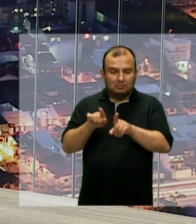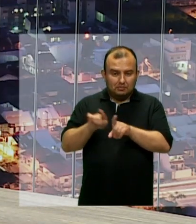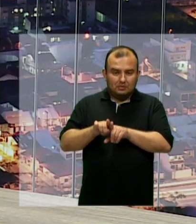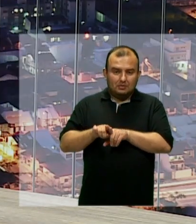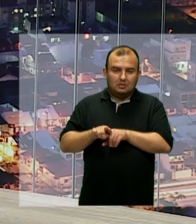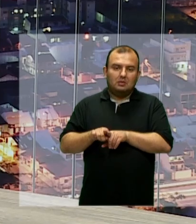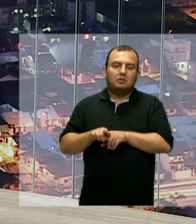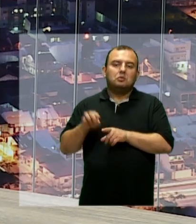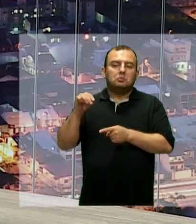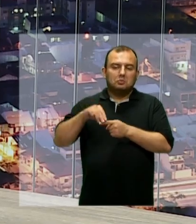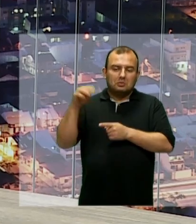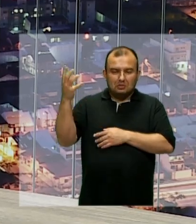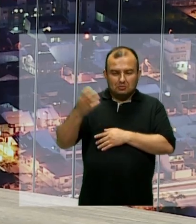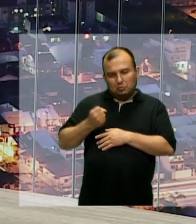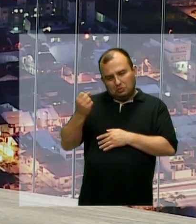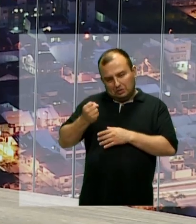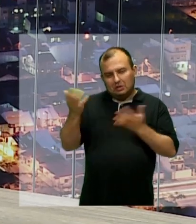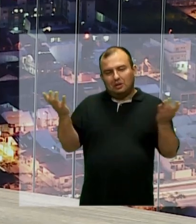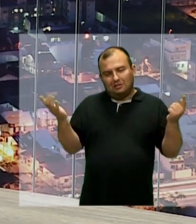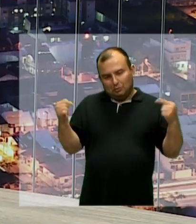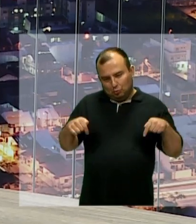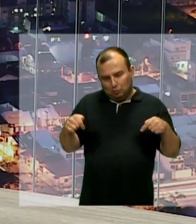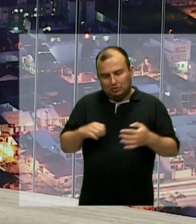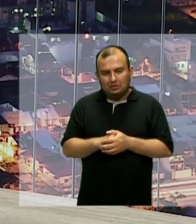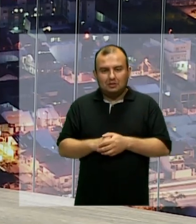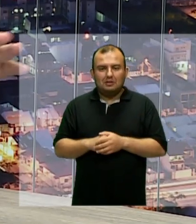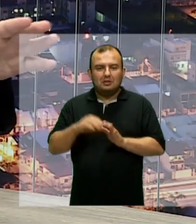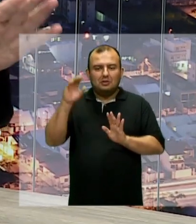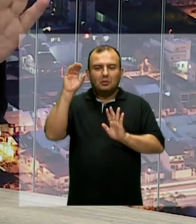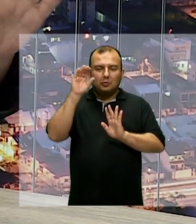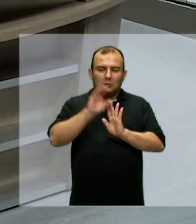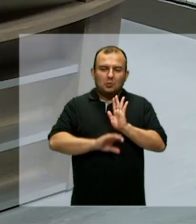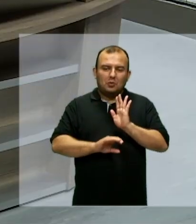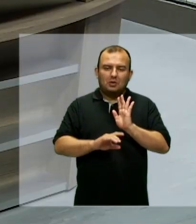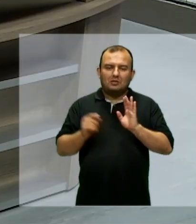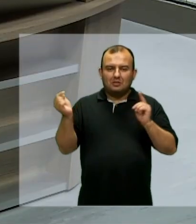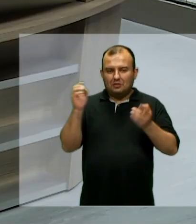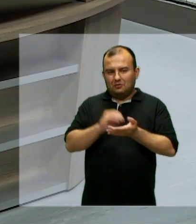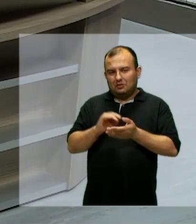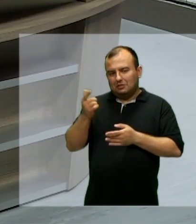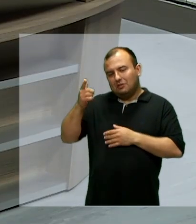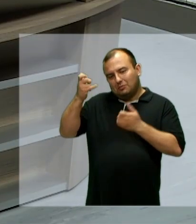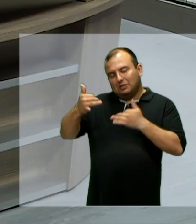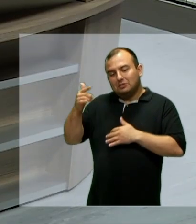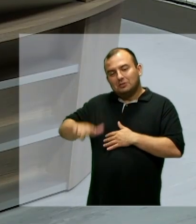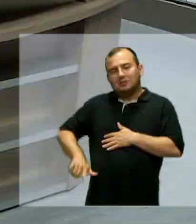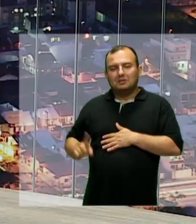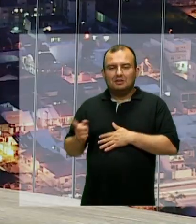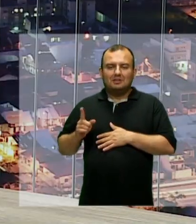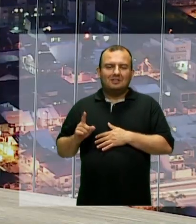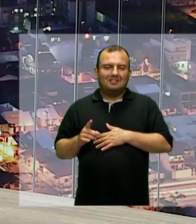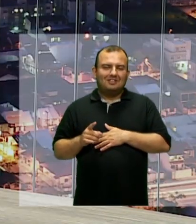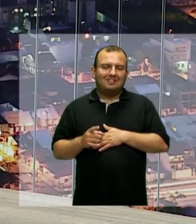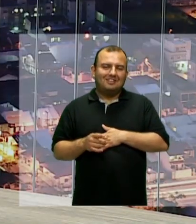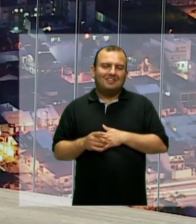também do município. Currículo não falta, gente. Eu não vou falar seu currículo de novo, senão a gente vai acabar o bloco aqui só